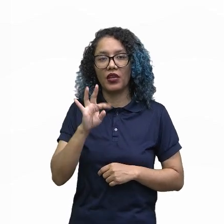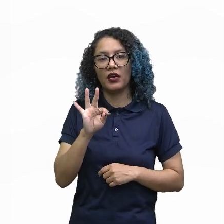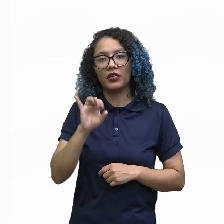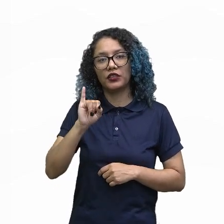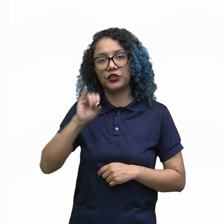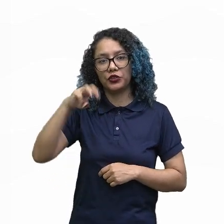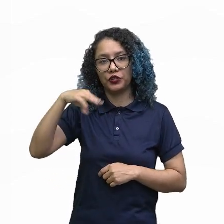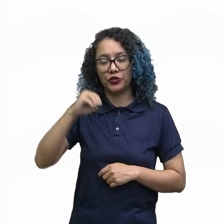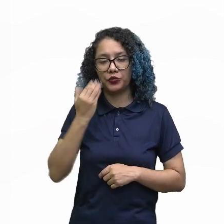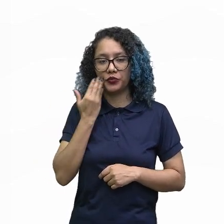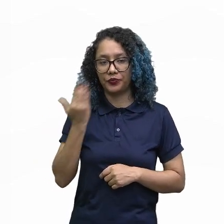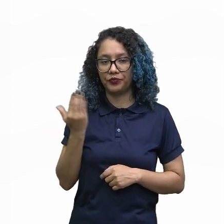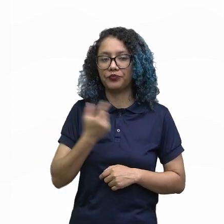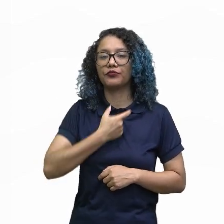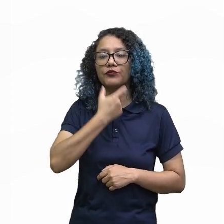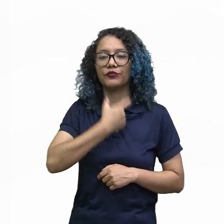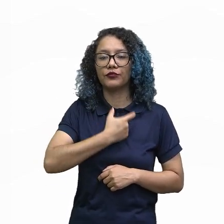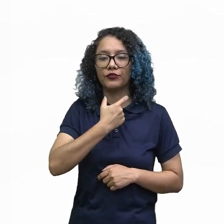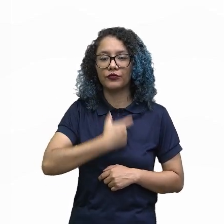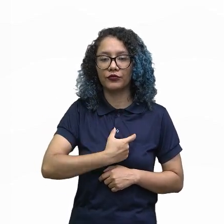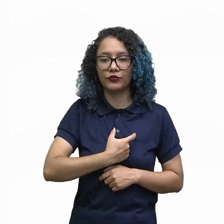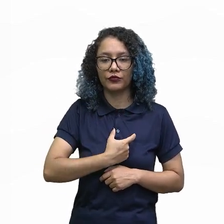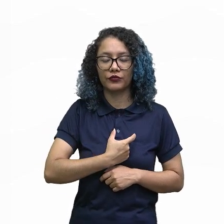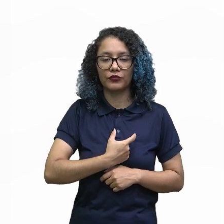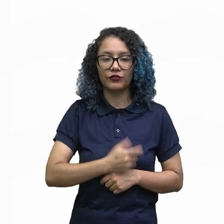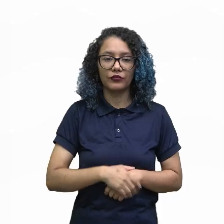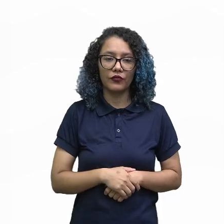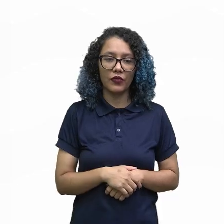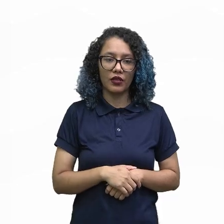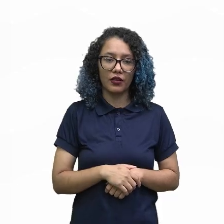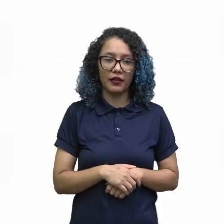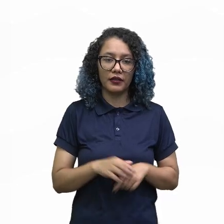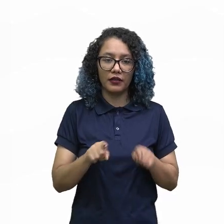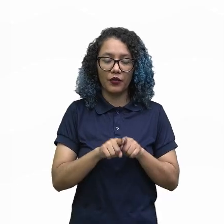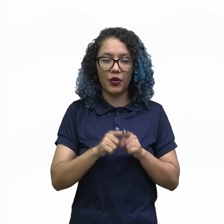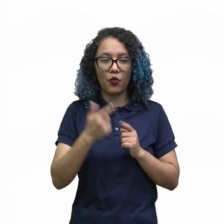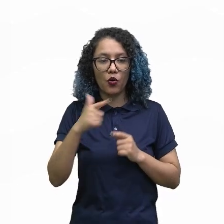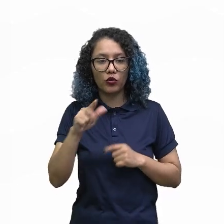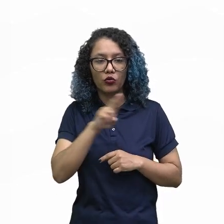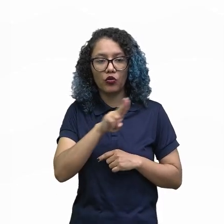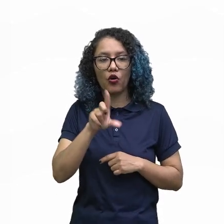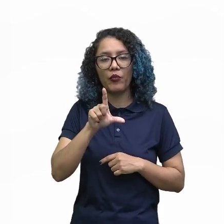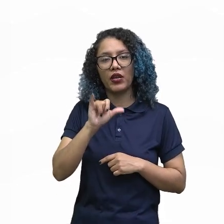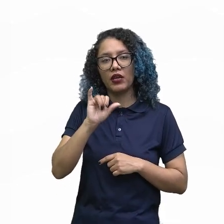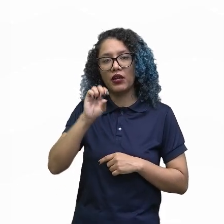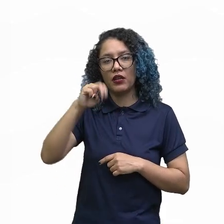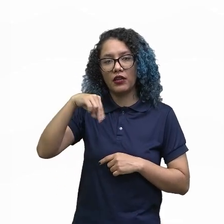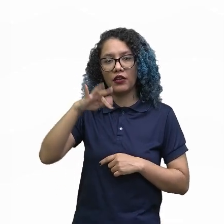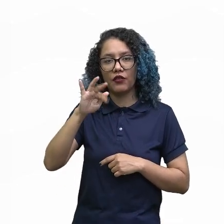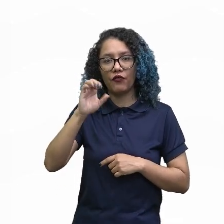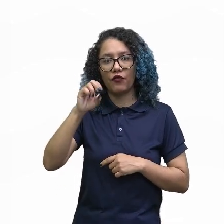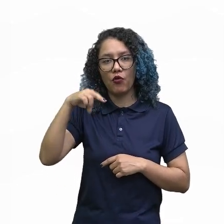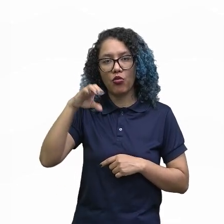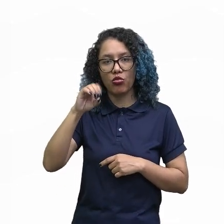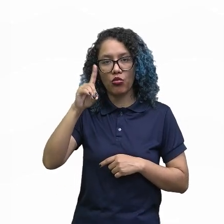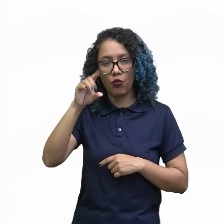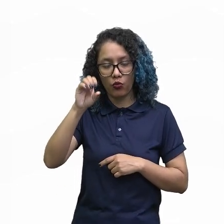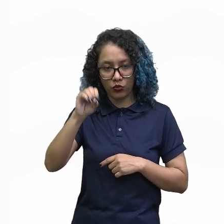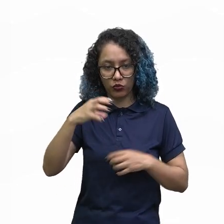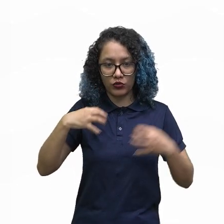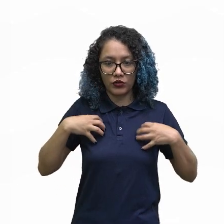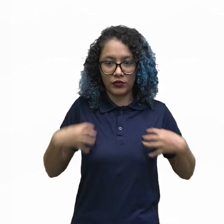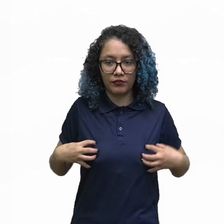no pescoço. Ali a gente tem as estruturas chamadas de linfonodos, né? A gente vai observar